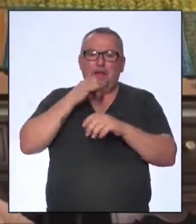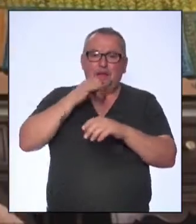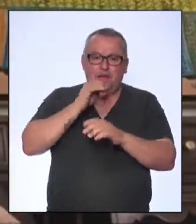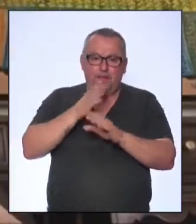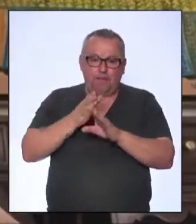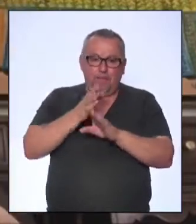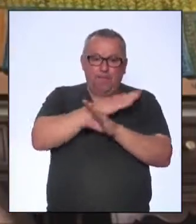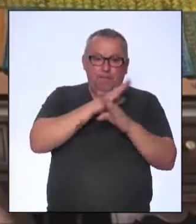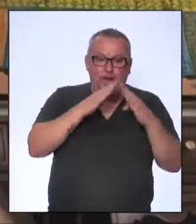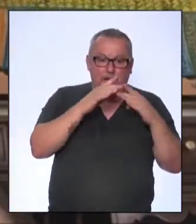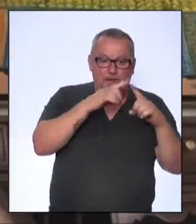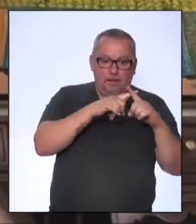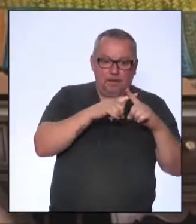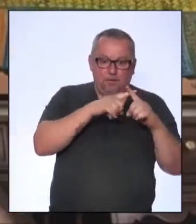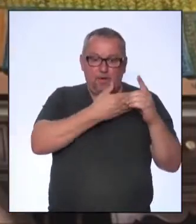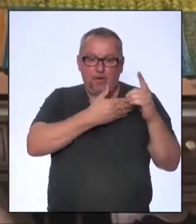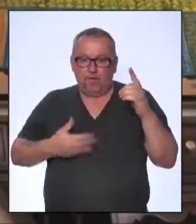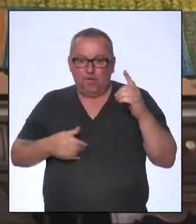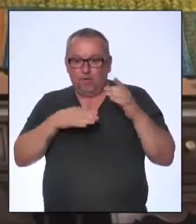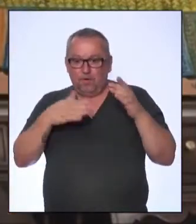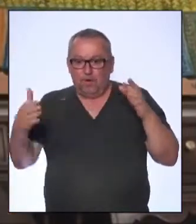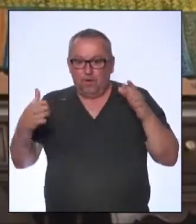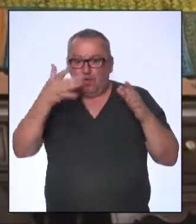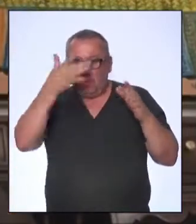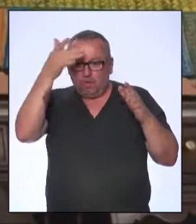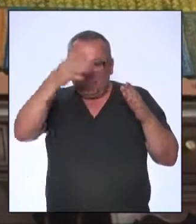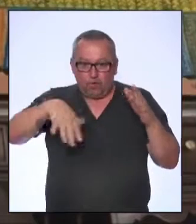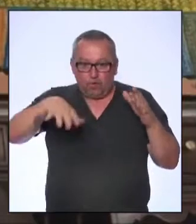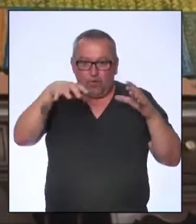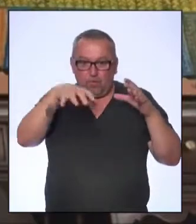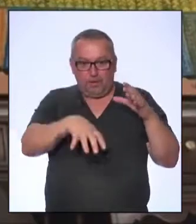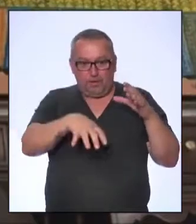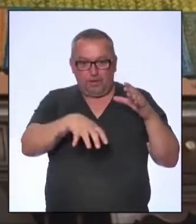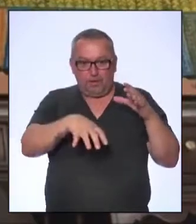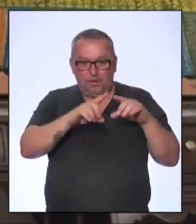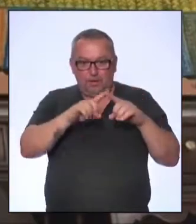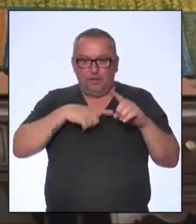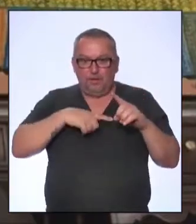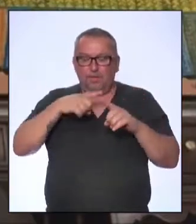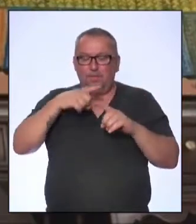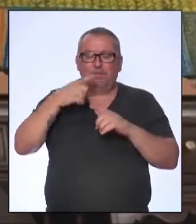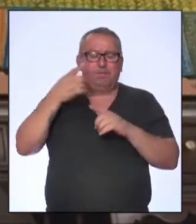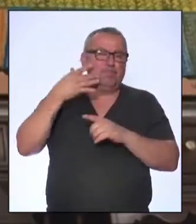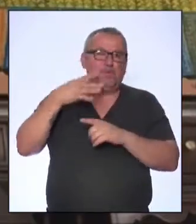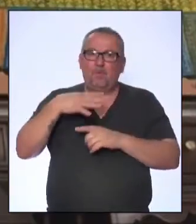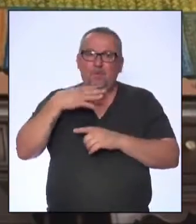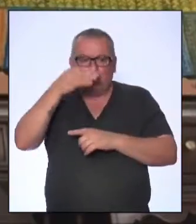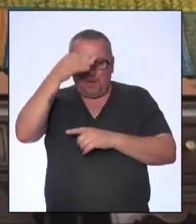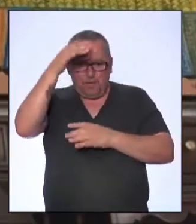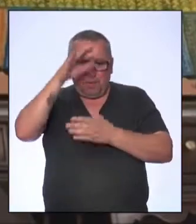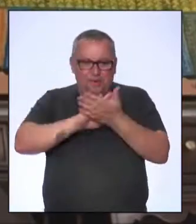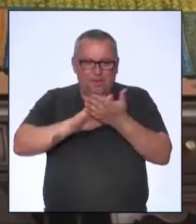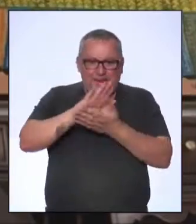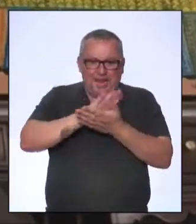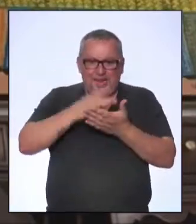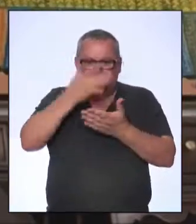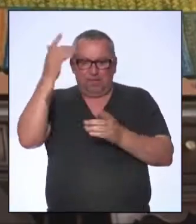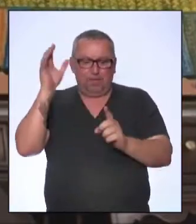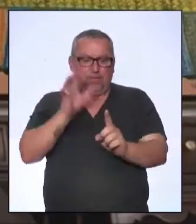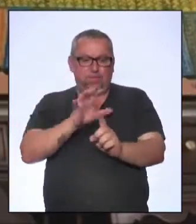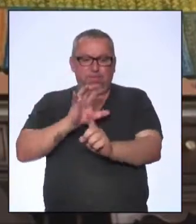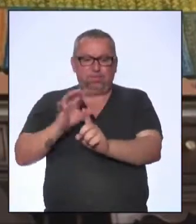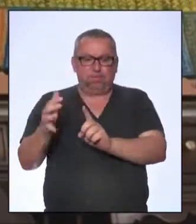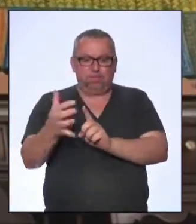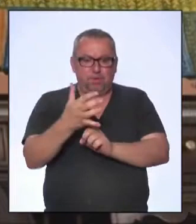a igreja de outro, e a população no meio, muito ignorante, sendo usada, sendo manipulada.